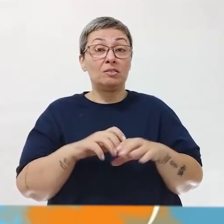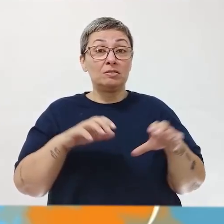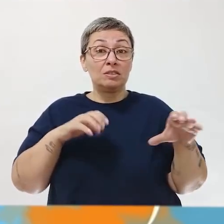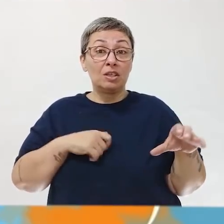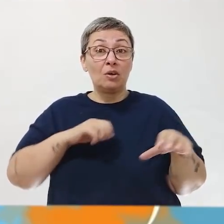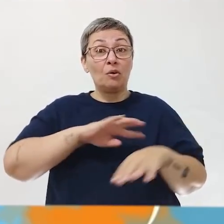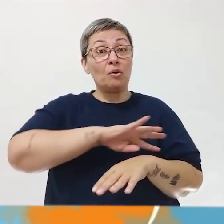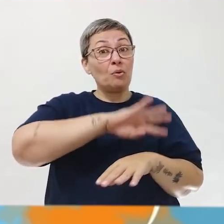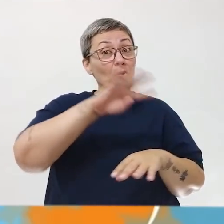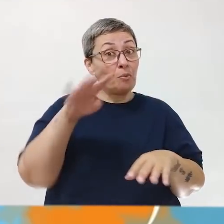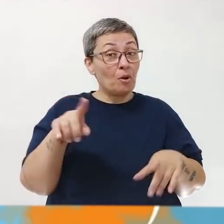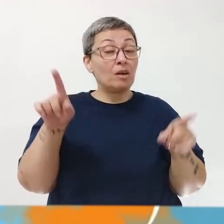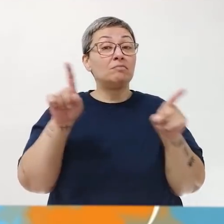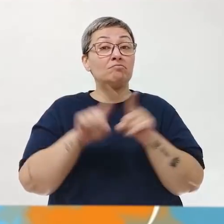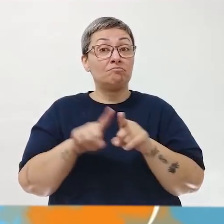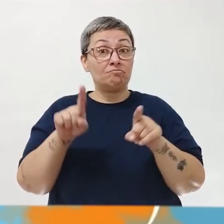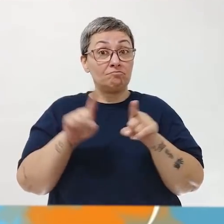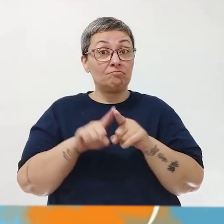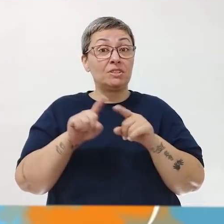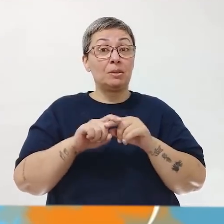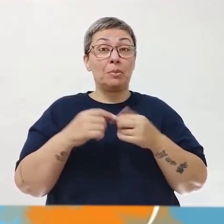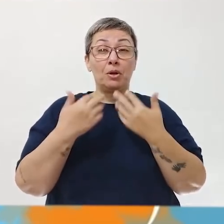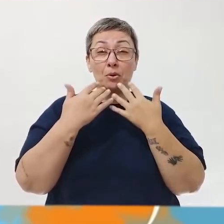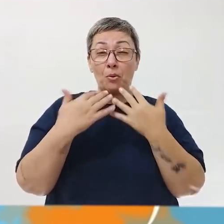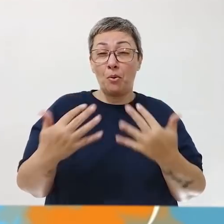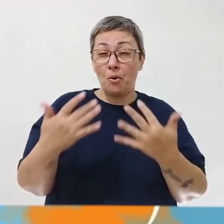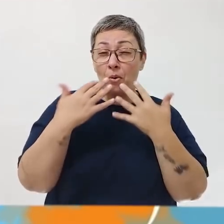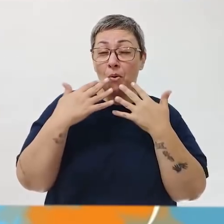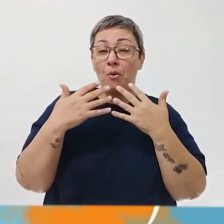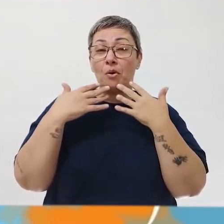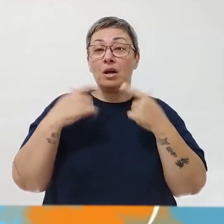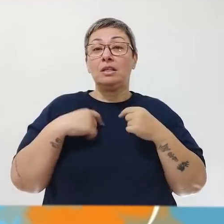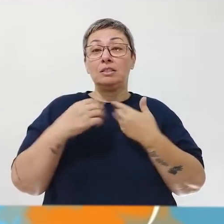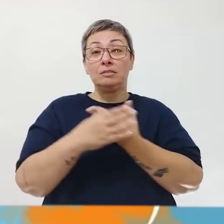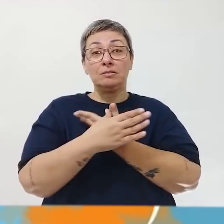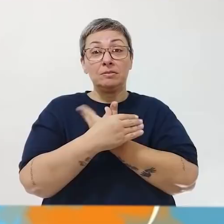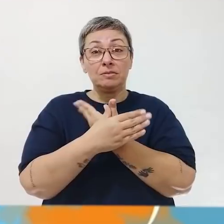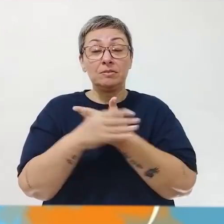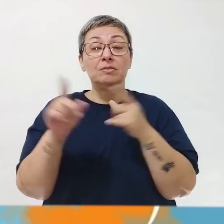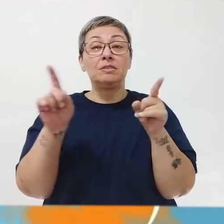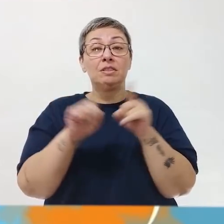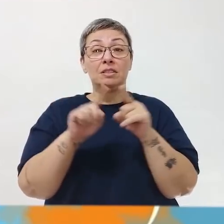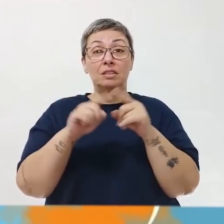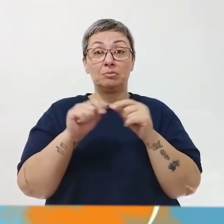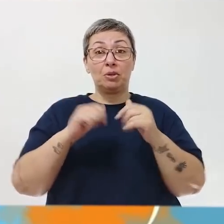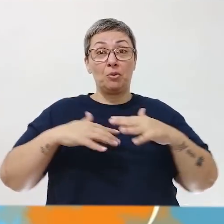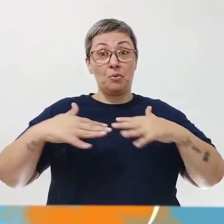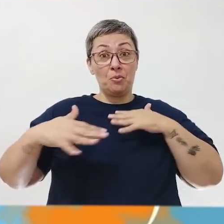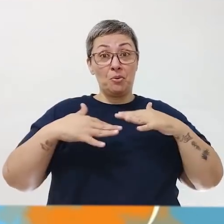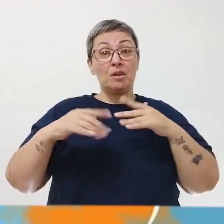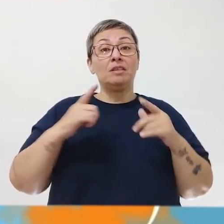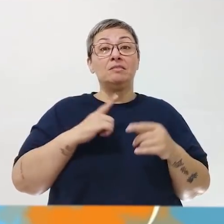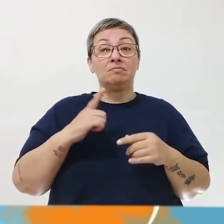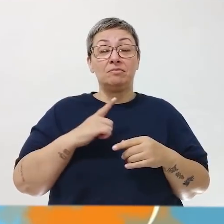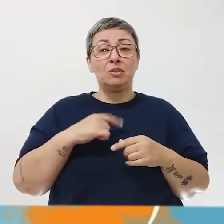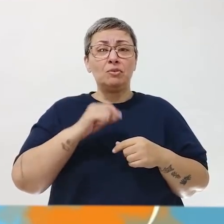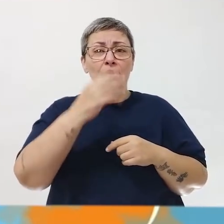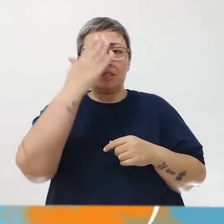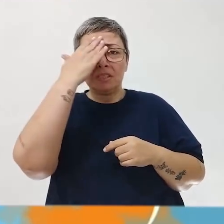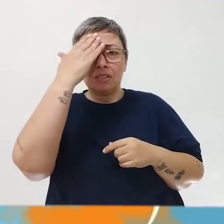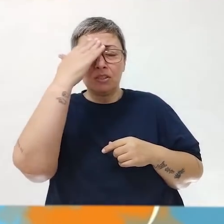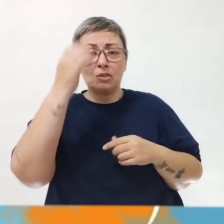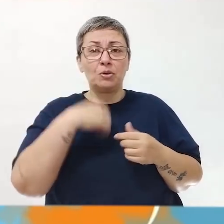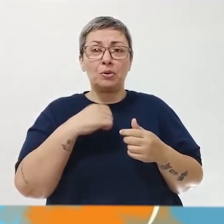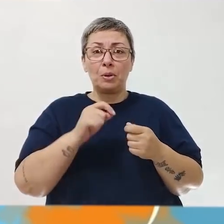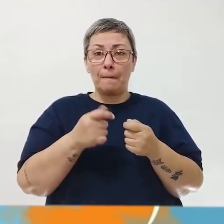os arco-íris, também estão repletos de cores, e assim como as borboletas, também com muito movimento. Você